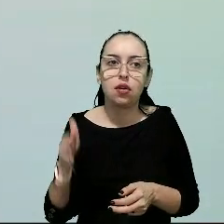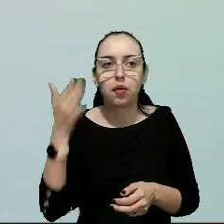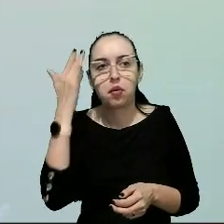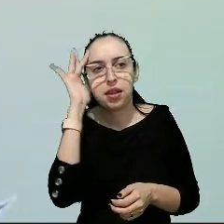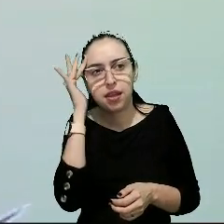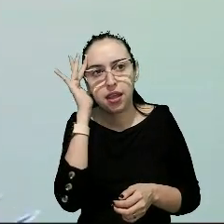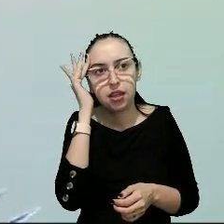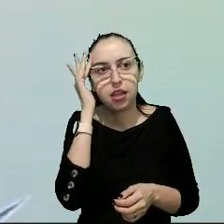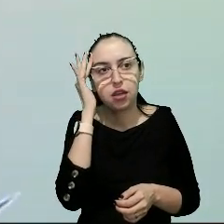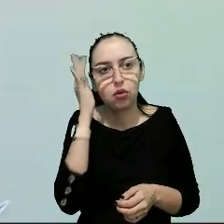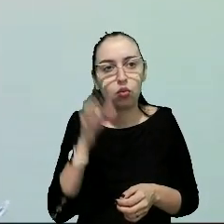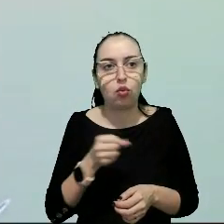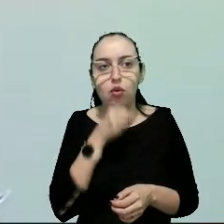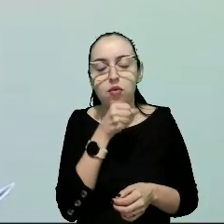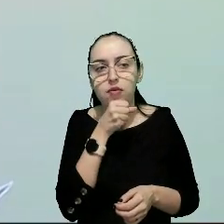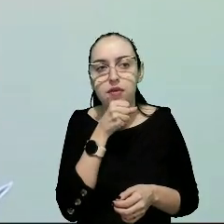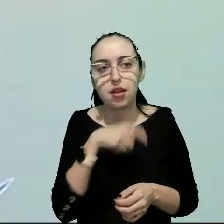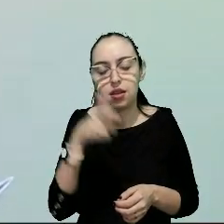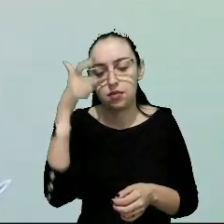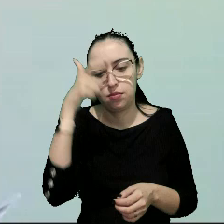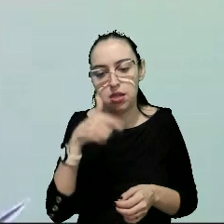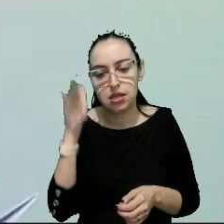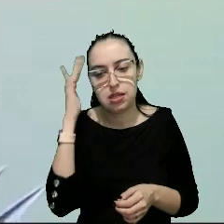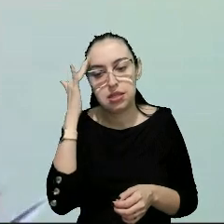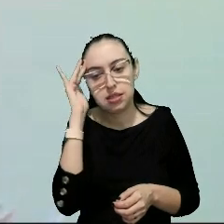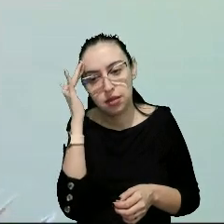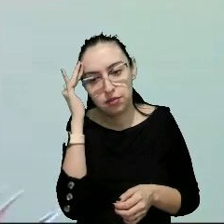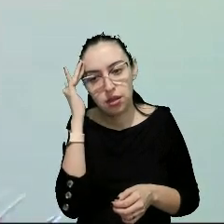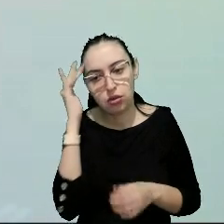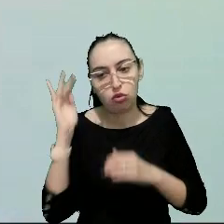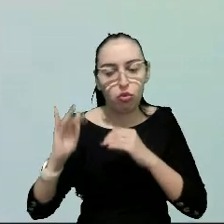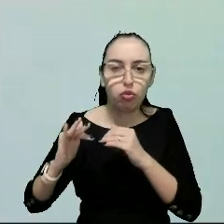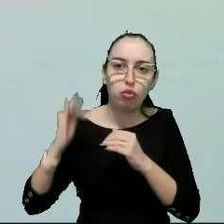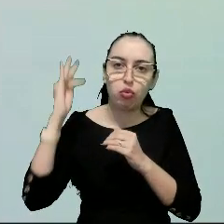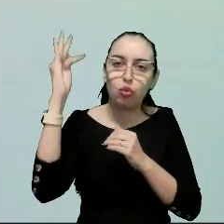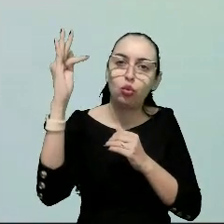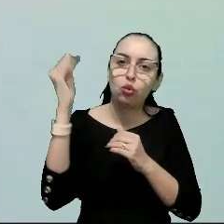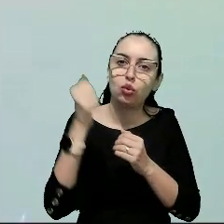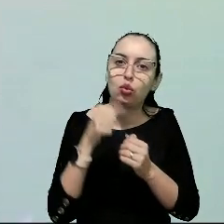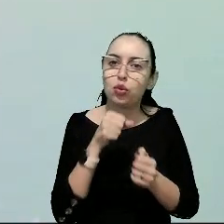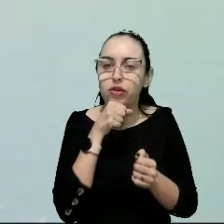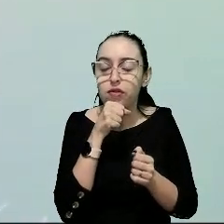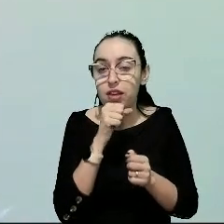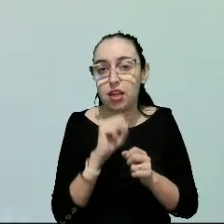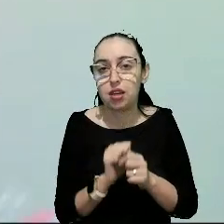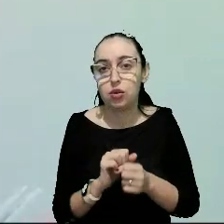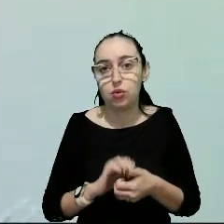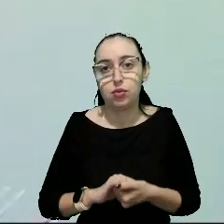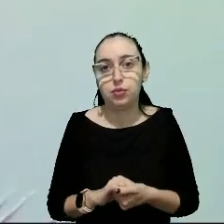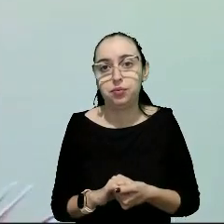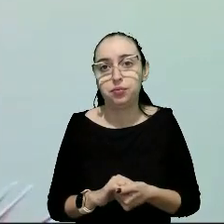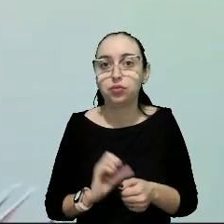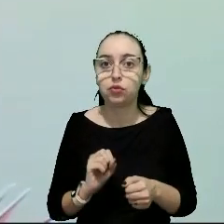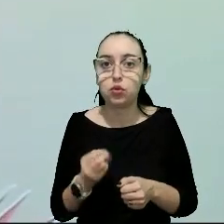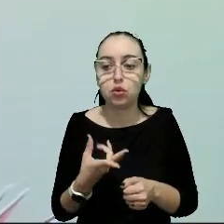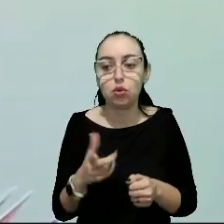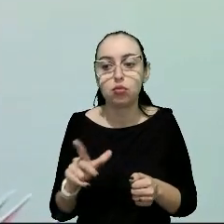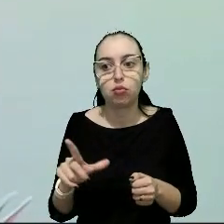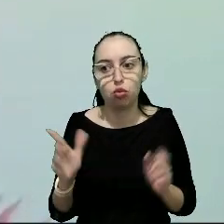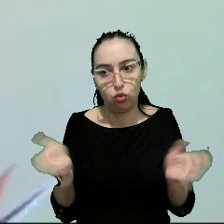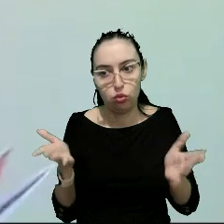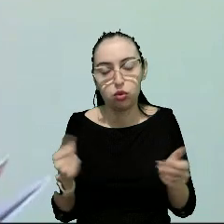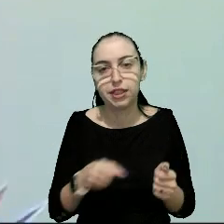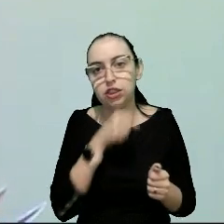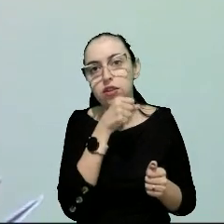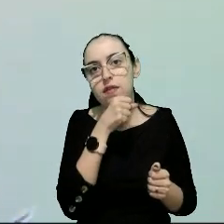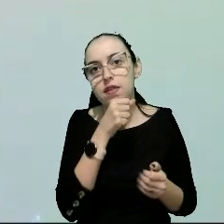Somente se reconhecendo como velho e sabendo que nós seremos velhos amanhã, ou já somos,